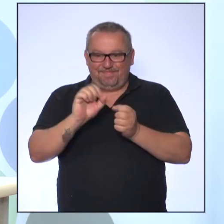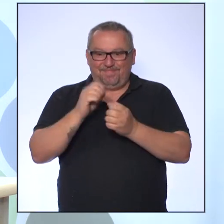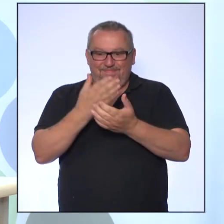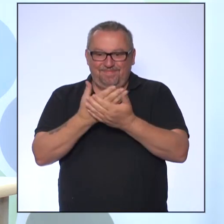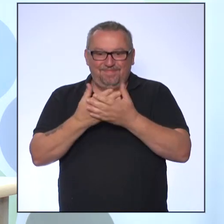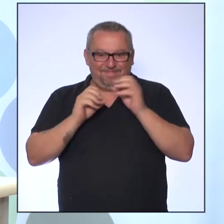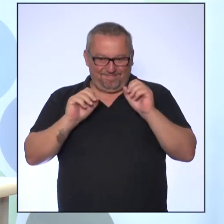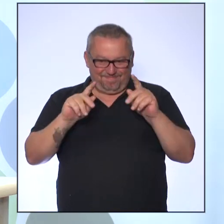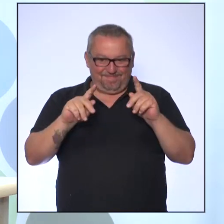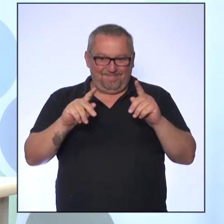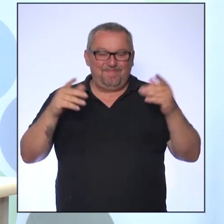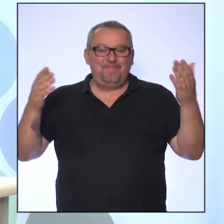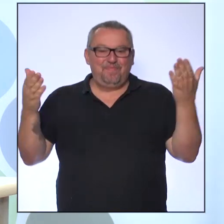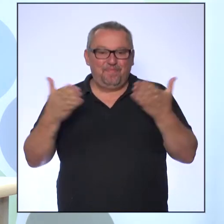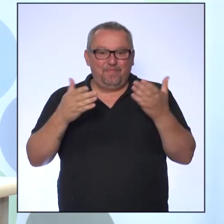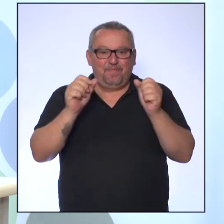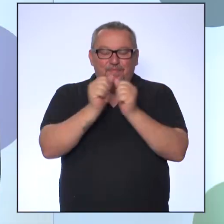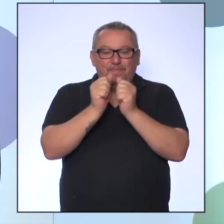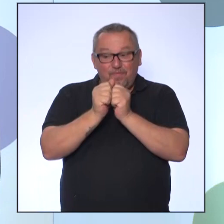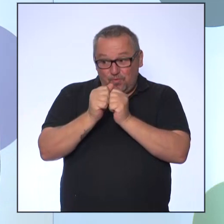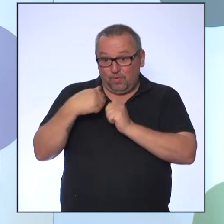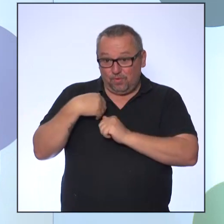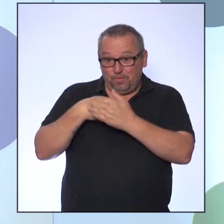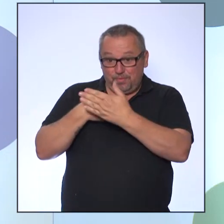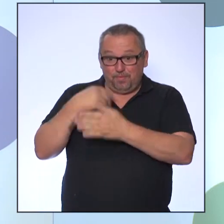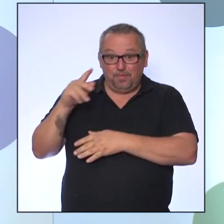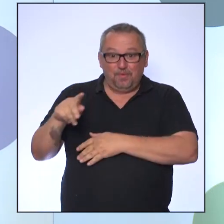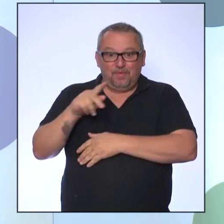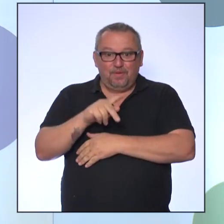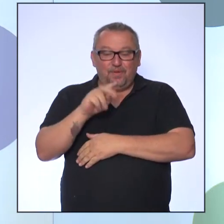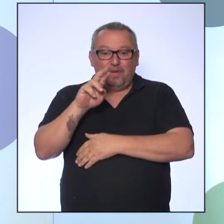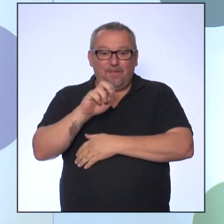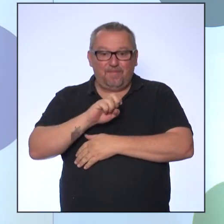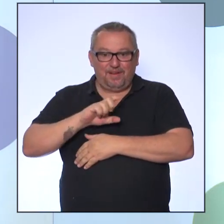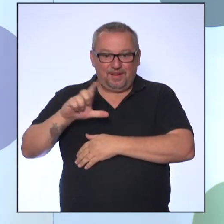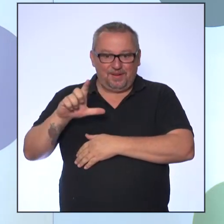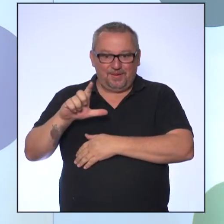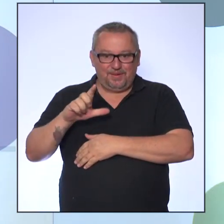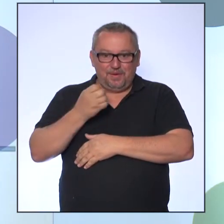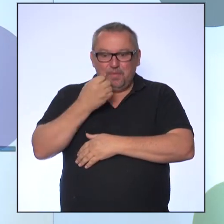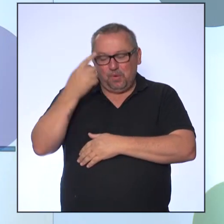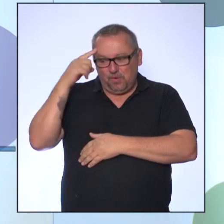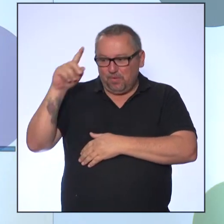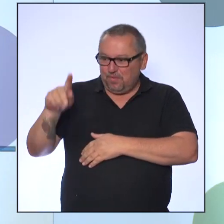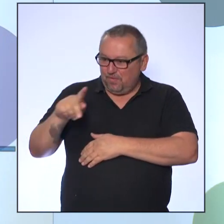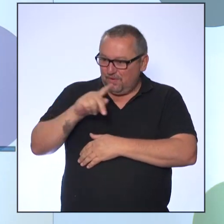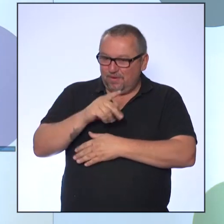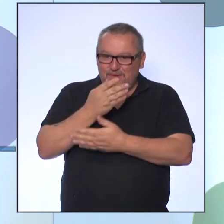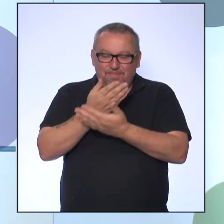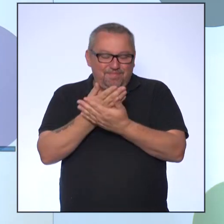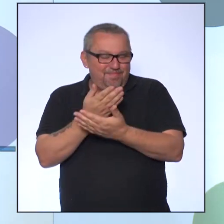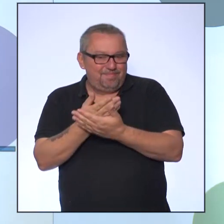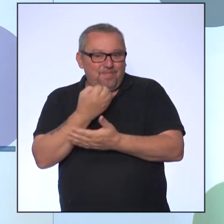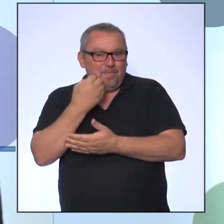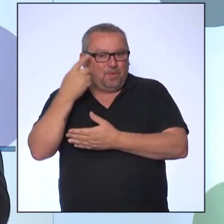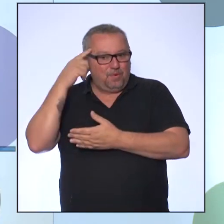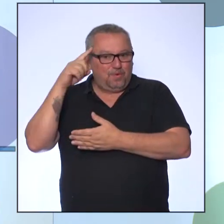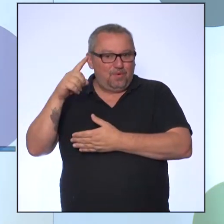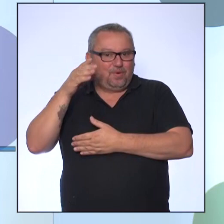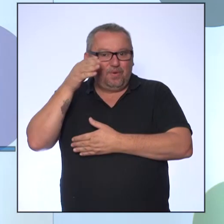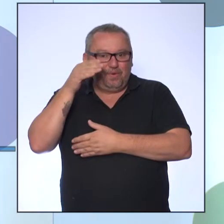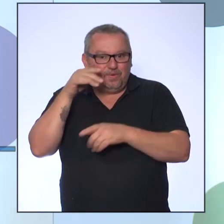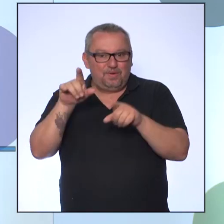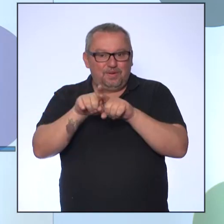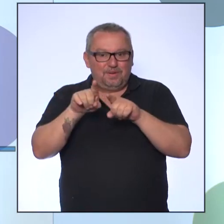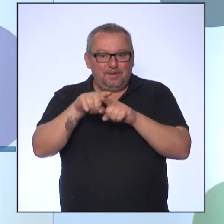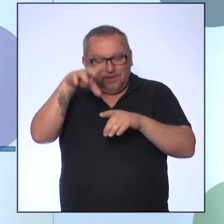bom? Hoje quem está comigo é o professor Rafael. Olá, pessoal. Bom dia, professores. Bom dia, estudantes. Bom dia, curiosos